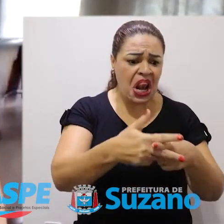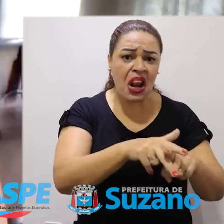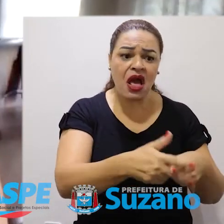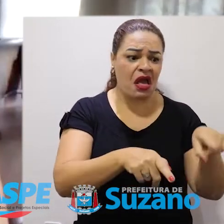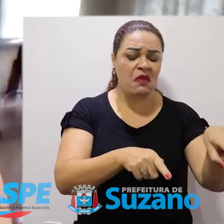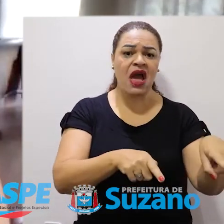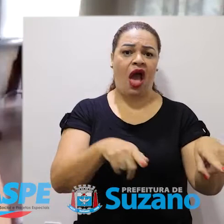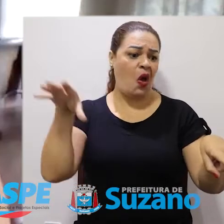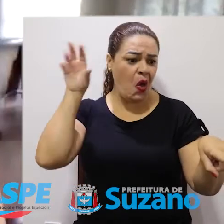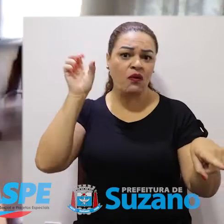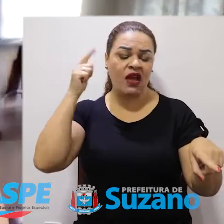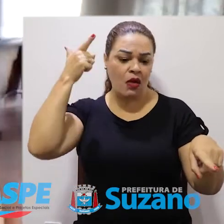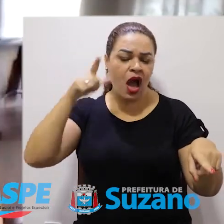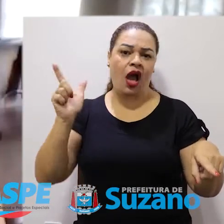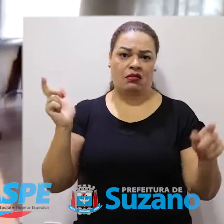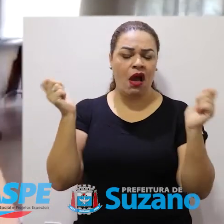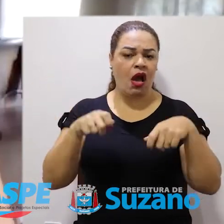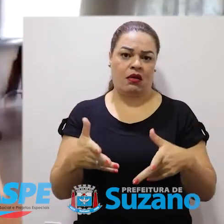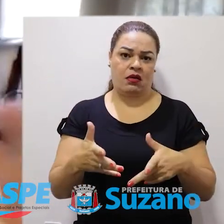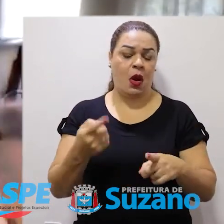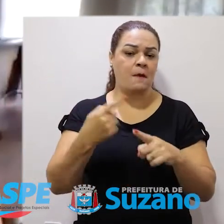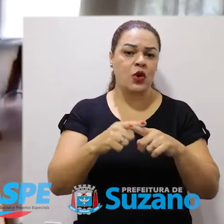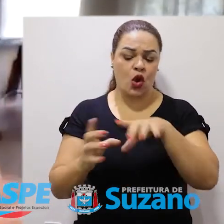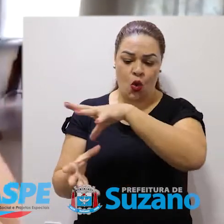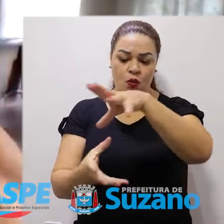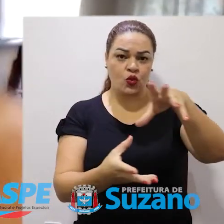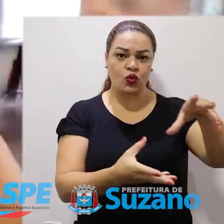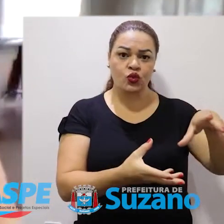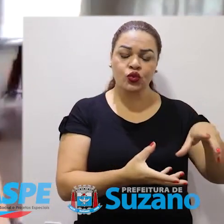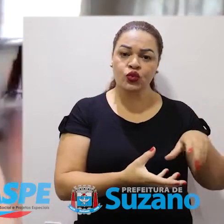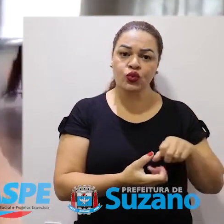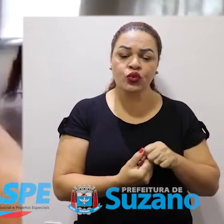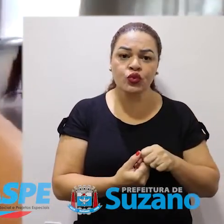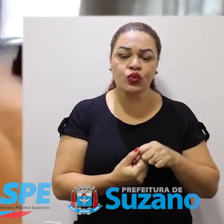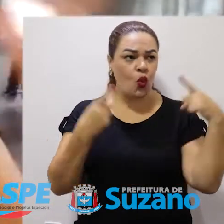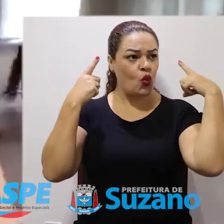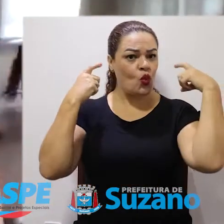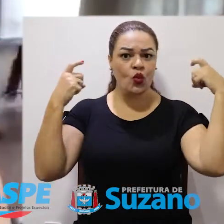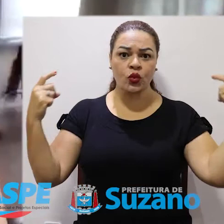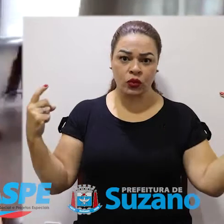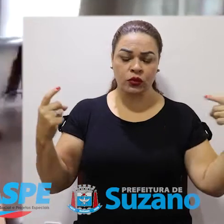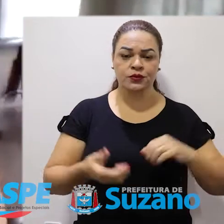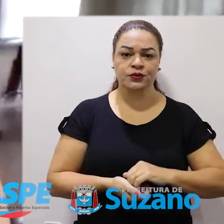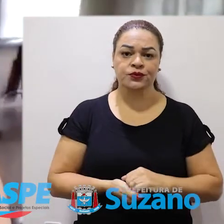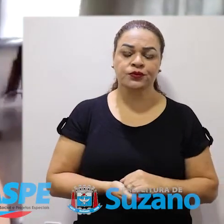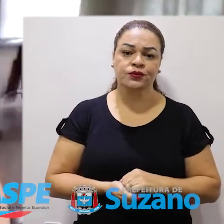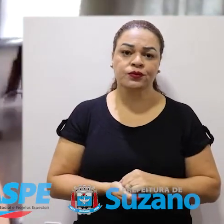audição, ela precisa da audição para ela ser no mundo, porque esse mundo é um mundo totalmente sonoro,